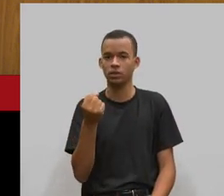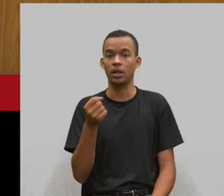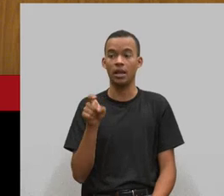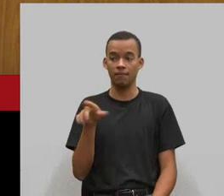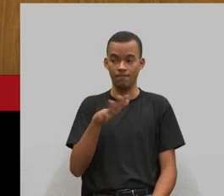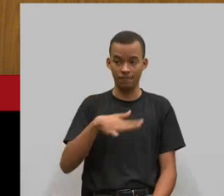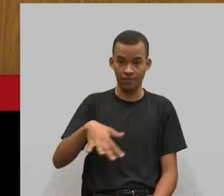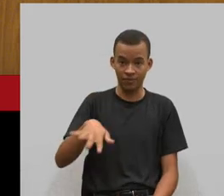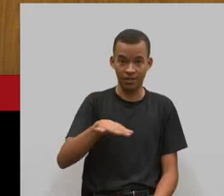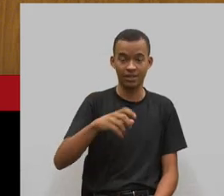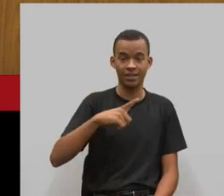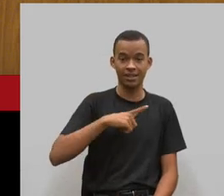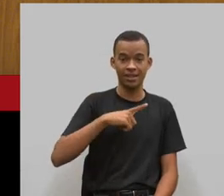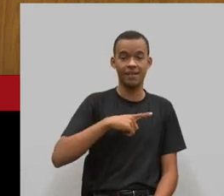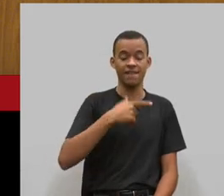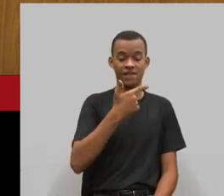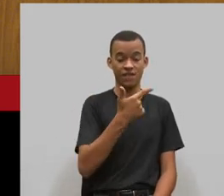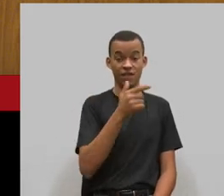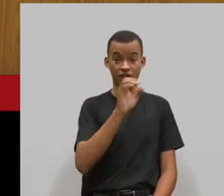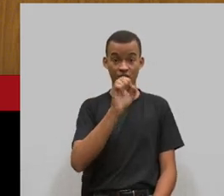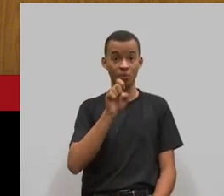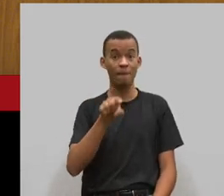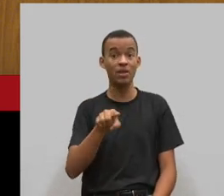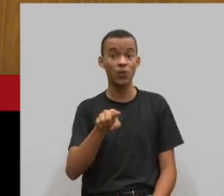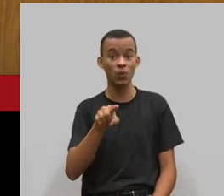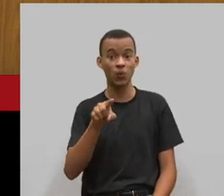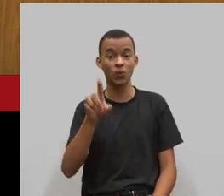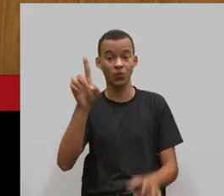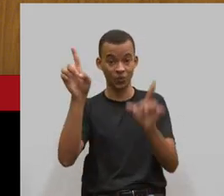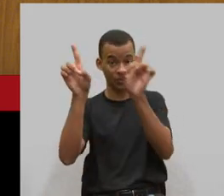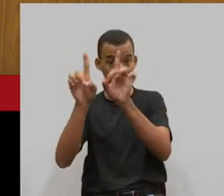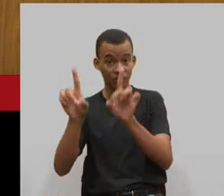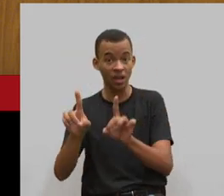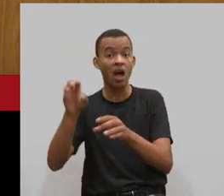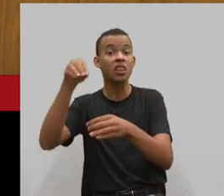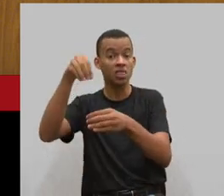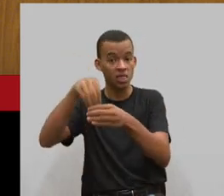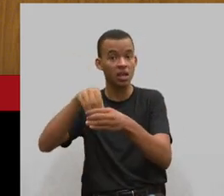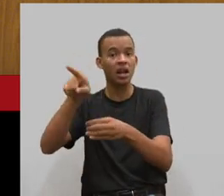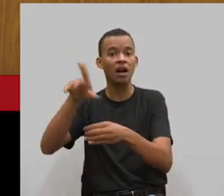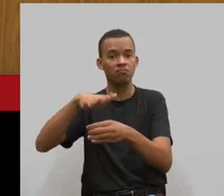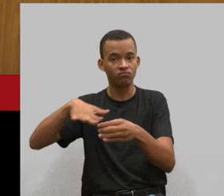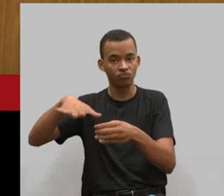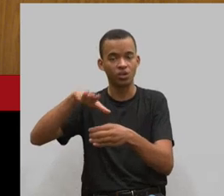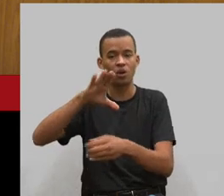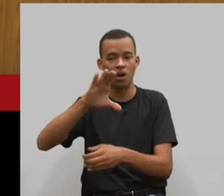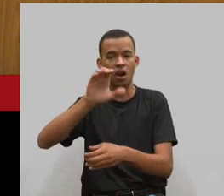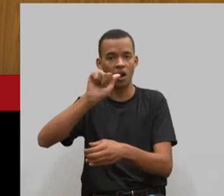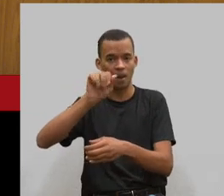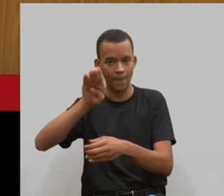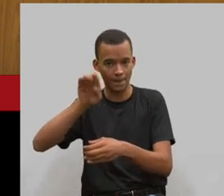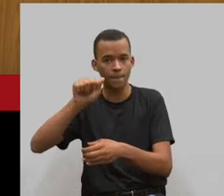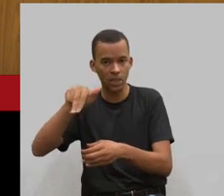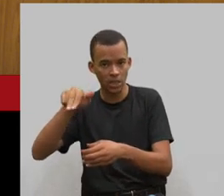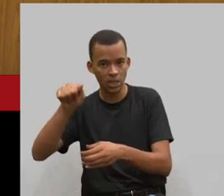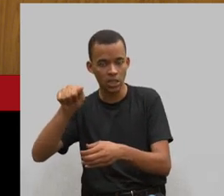deficientes eu falo na grande na grande Cabana onde que a gente eh junta alguns